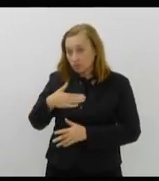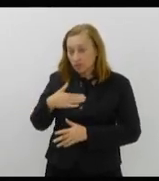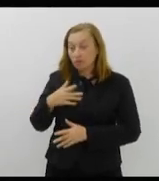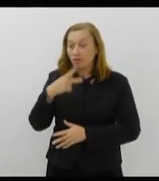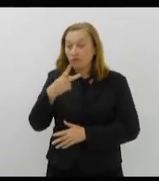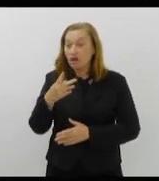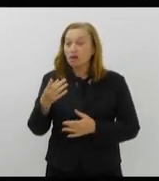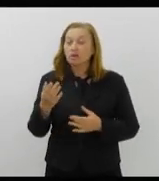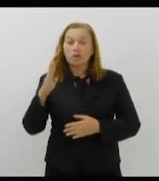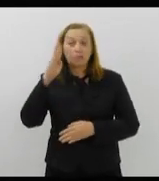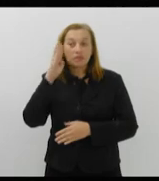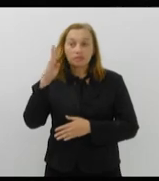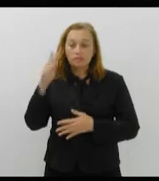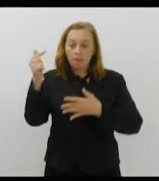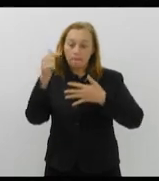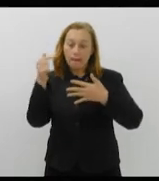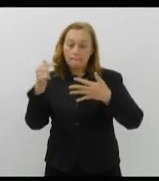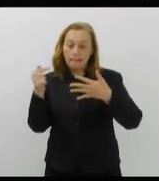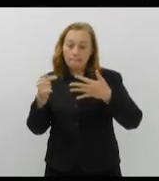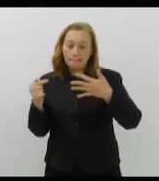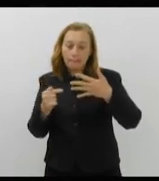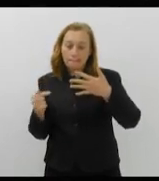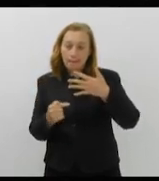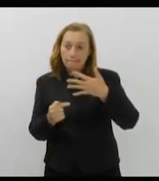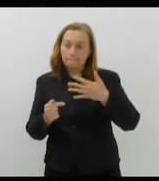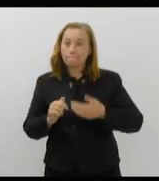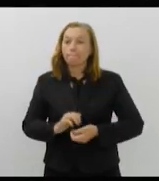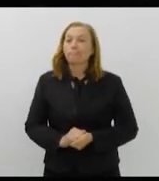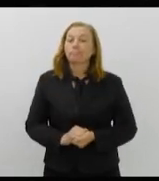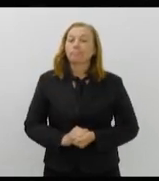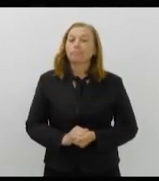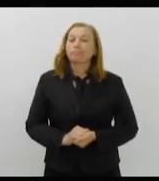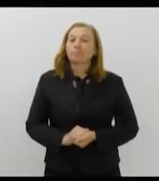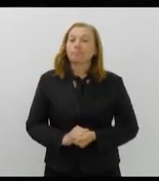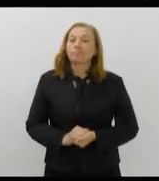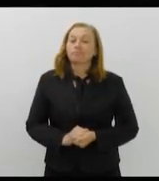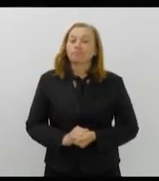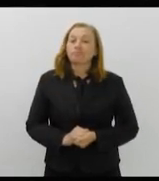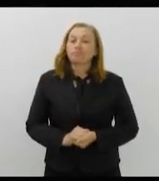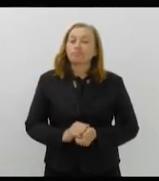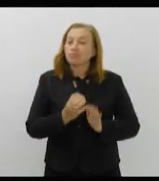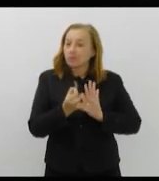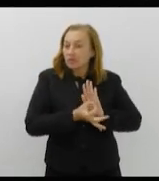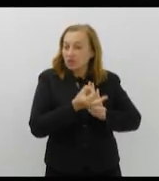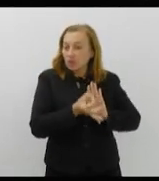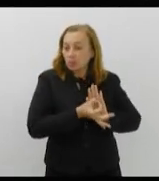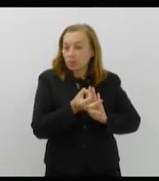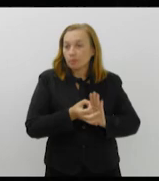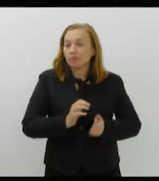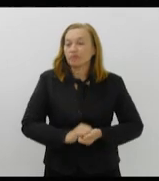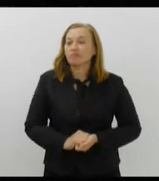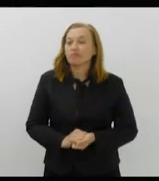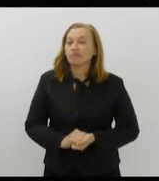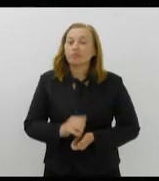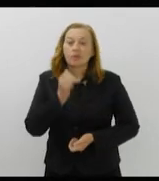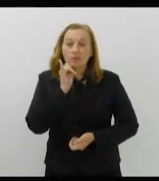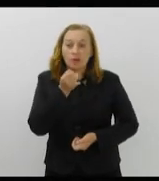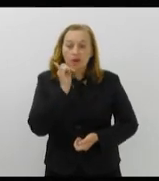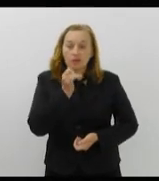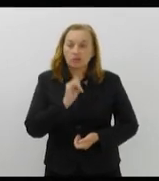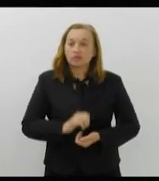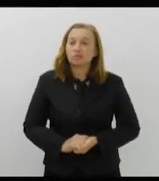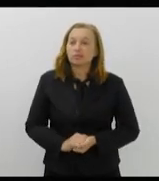principais pontos que constaram do parecer o